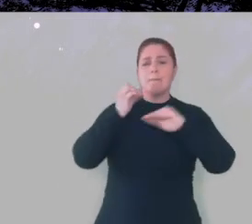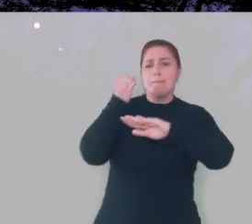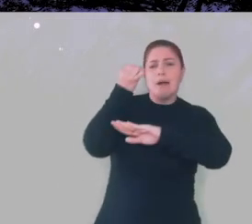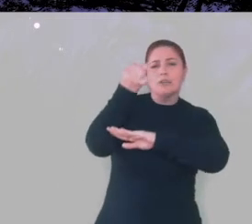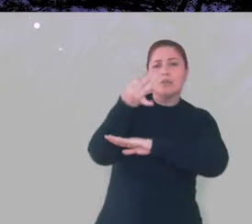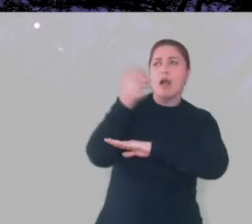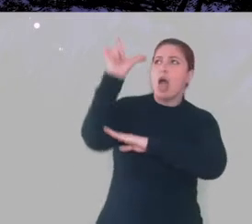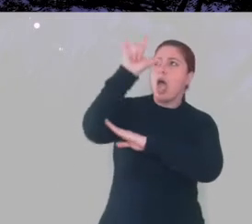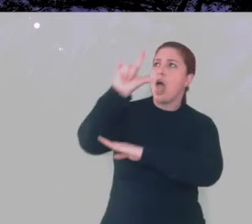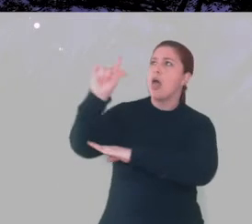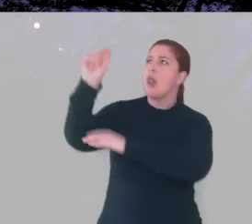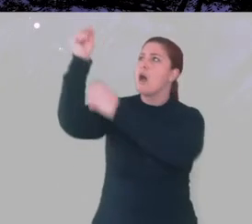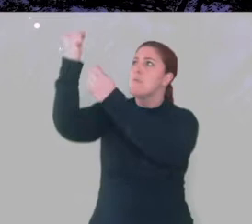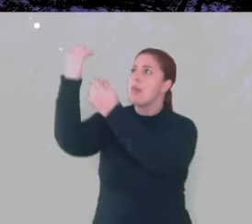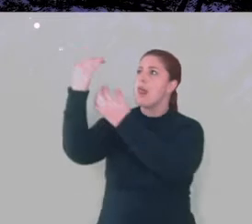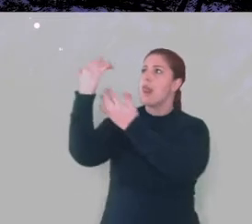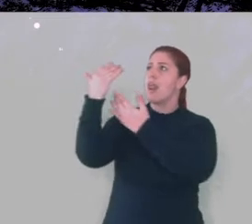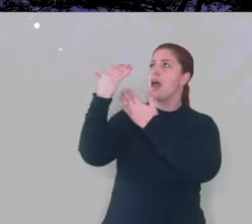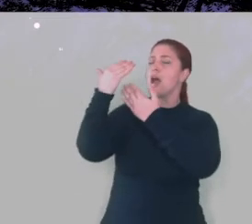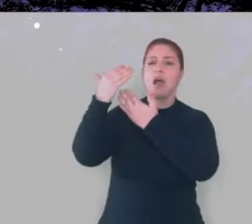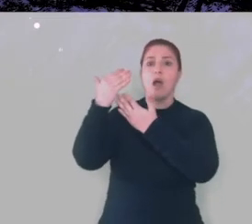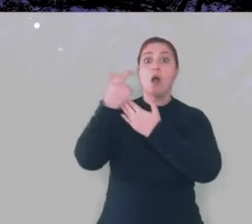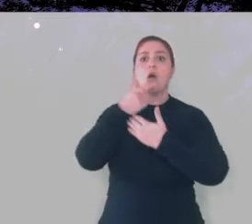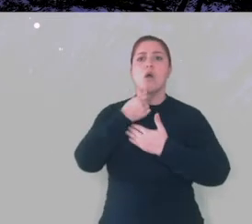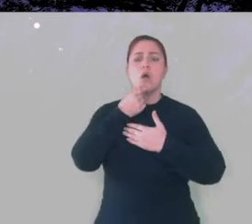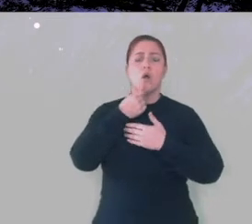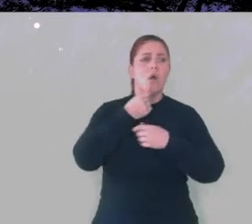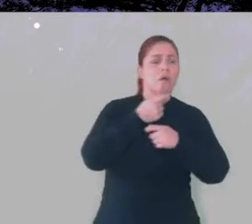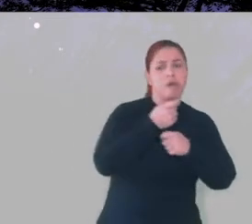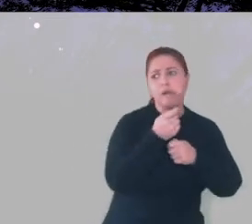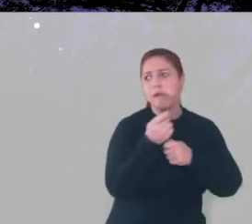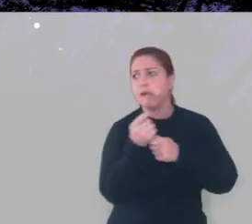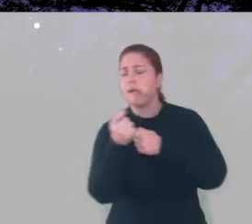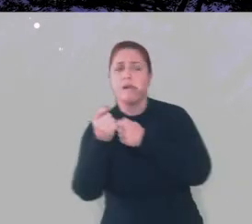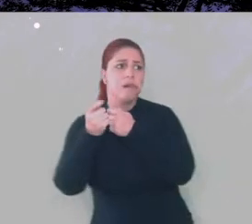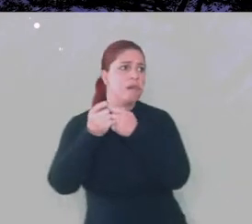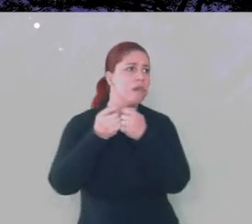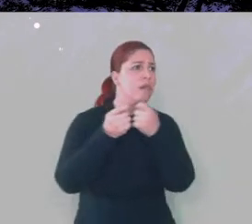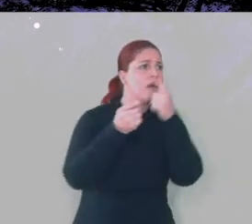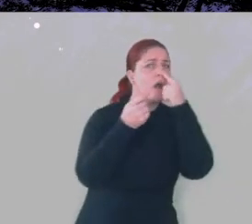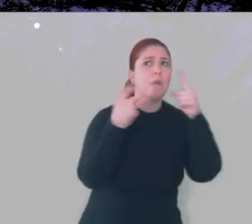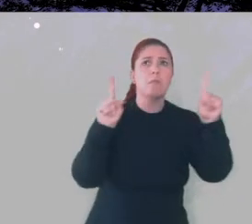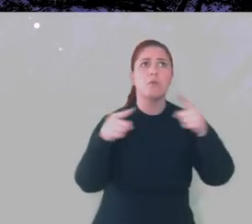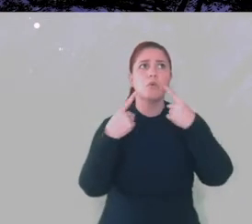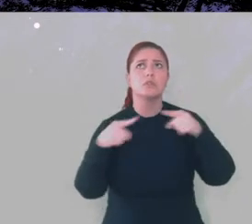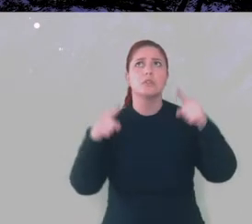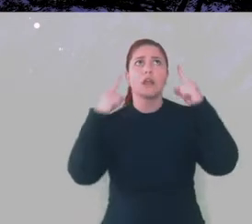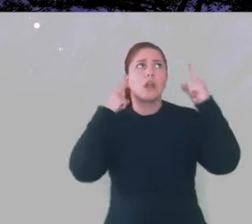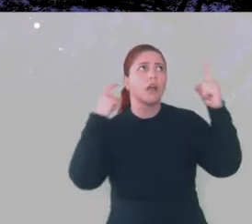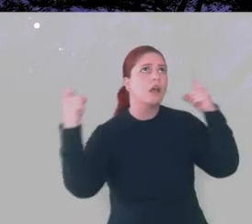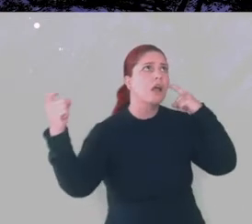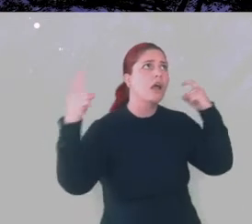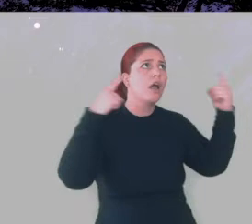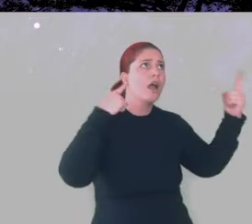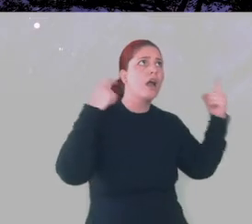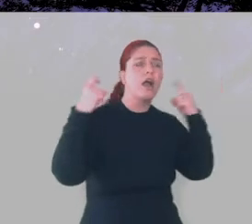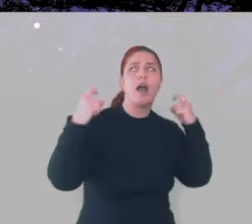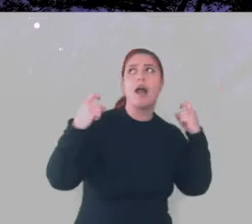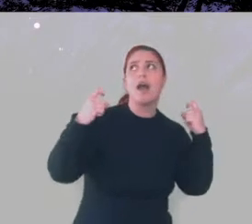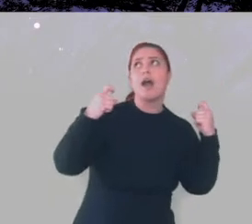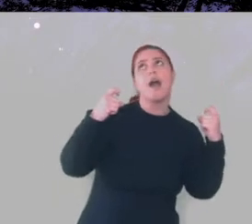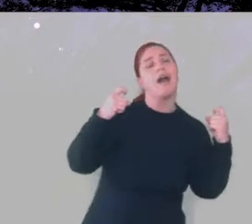no céu. Quando, de repente, ele ouviu ao longe uma canção ritmada.